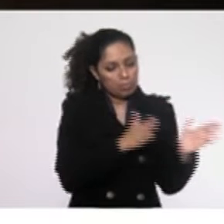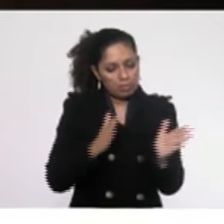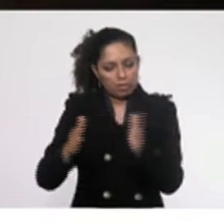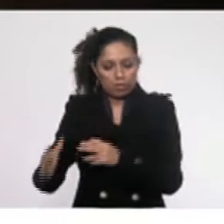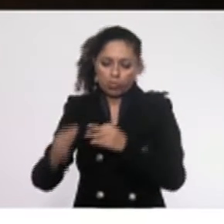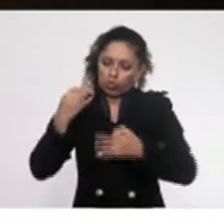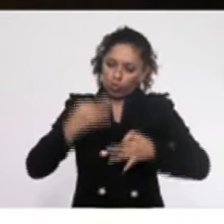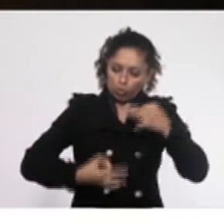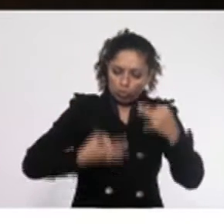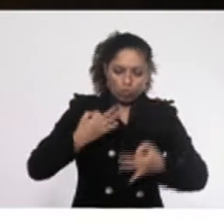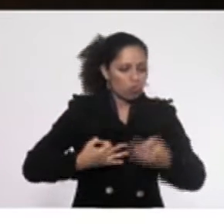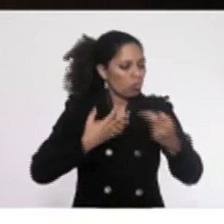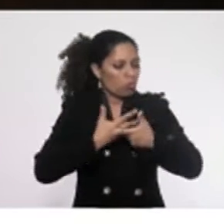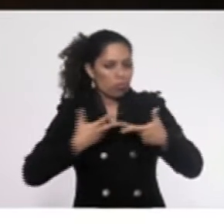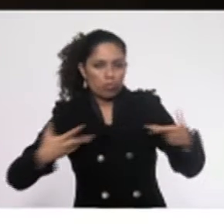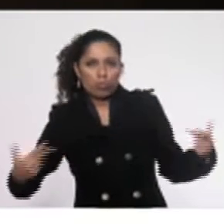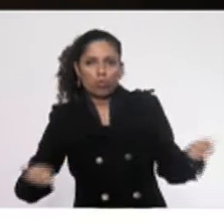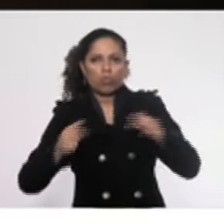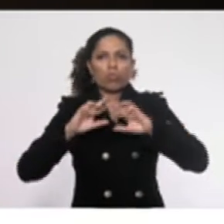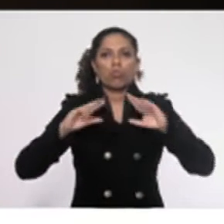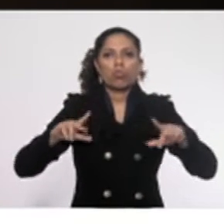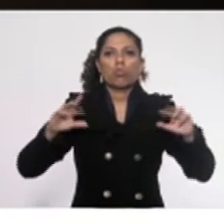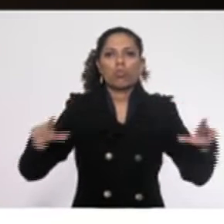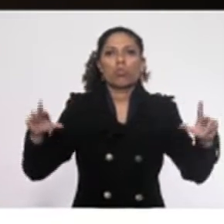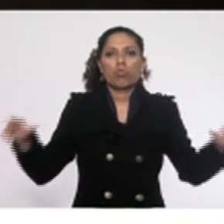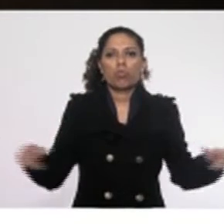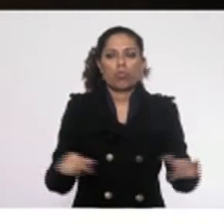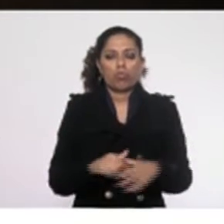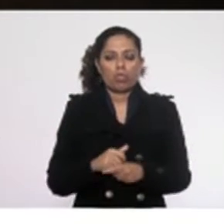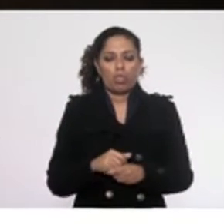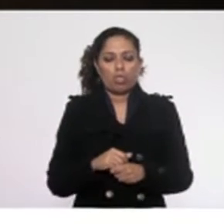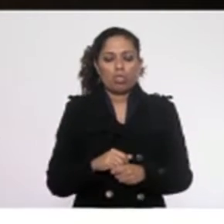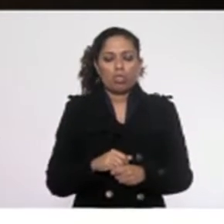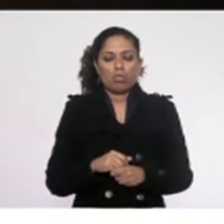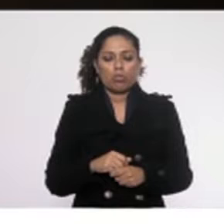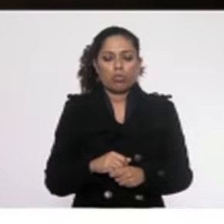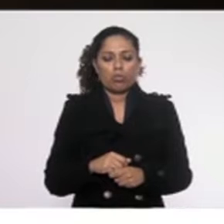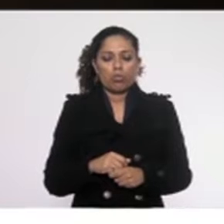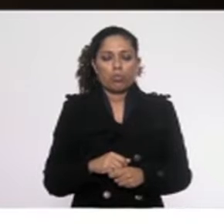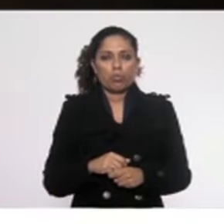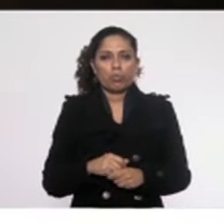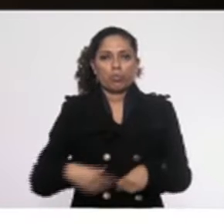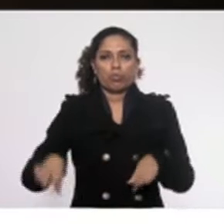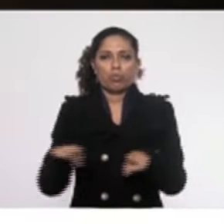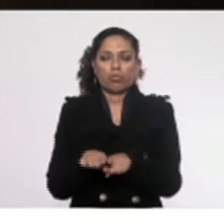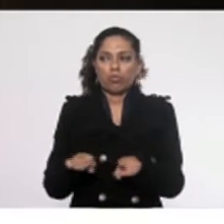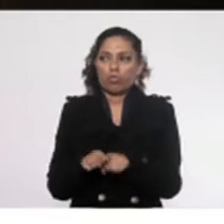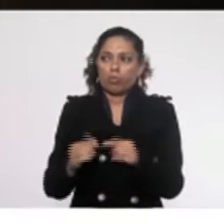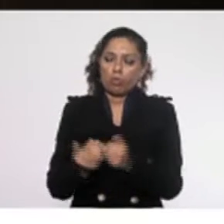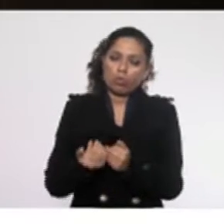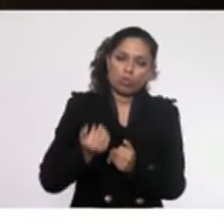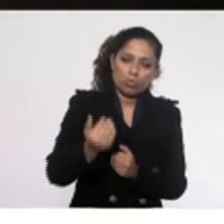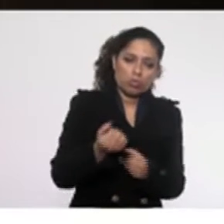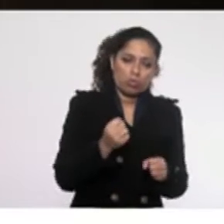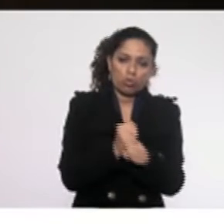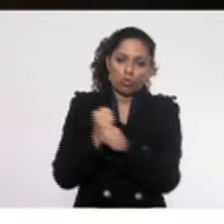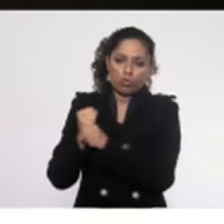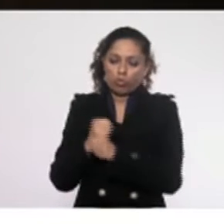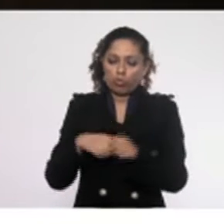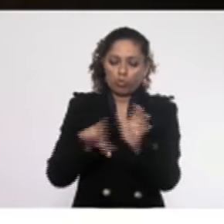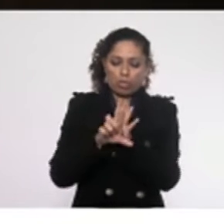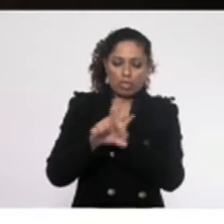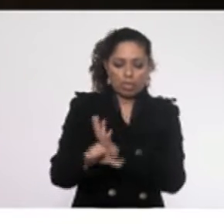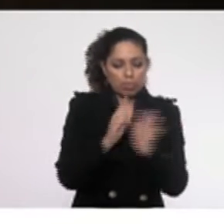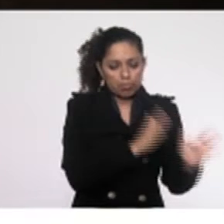ou de qualquer outro órgão, ou de qualquer ente da administração direta, indireta ou fundacional, e com uma iniciativa regulada por lei